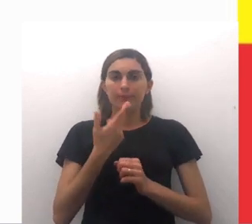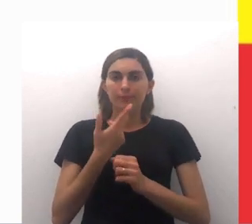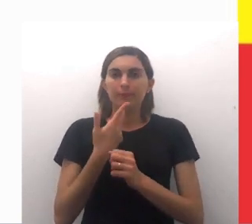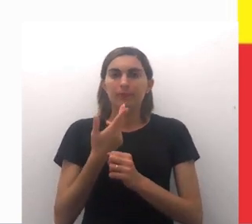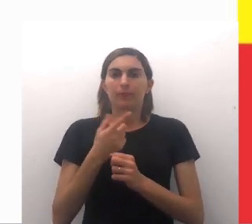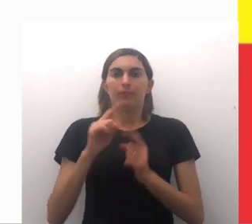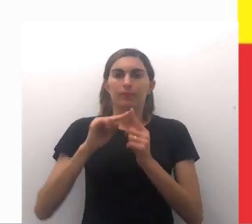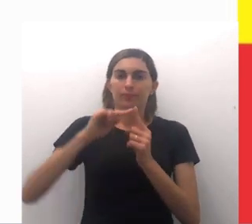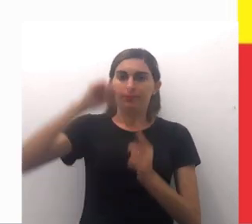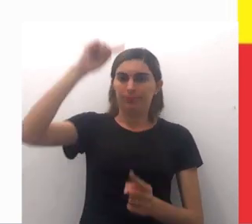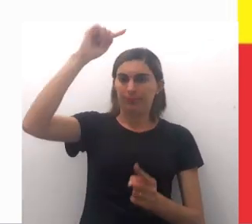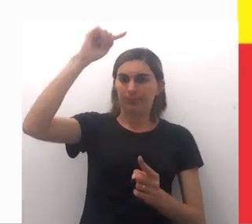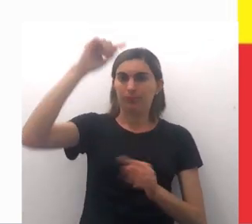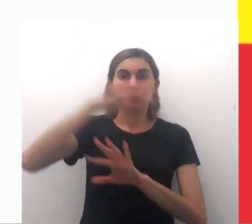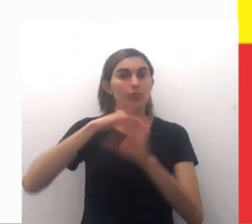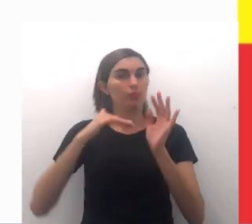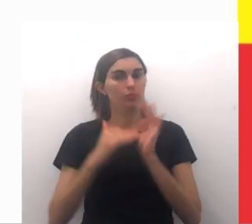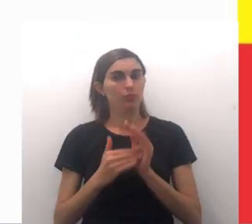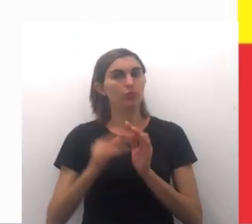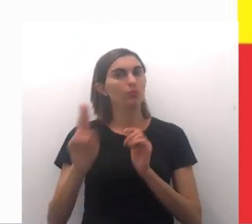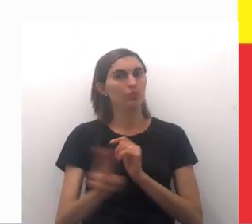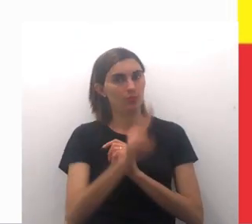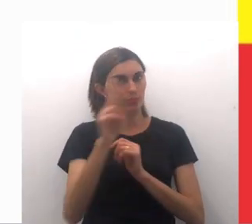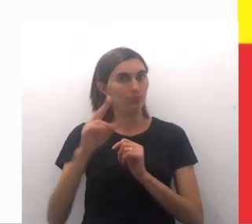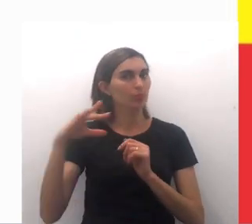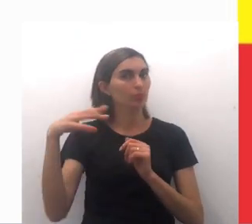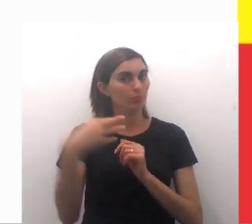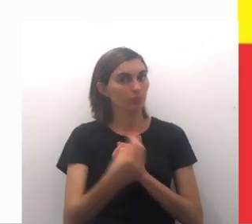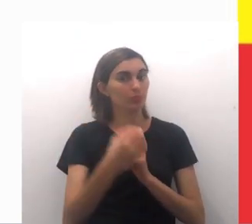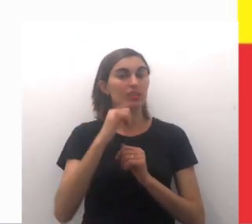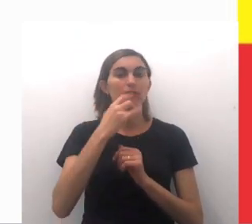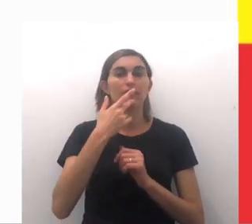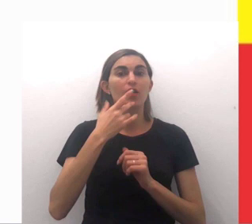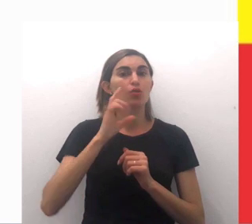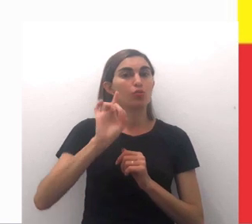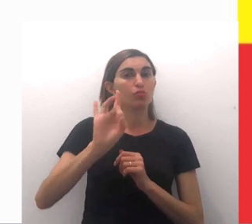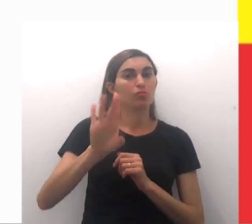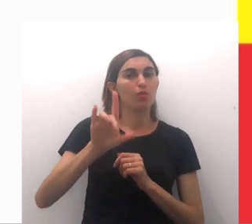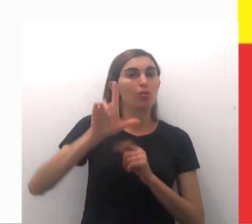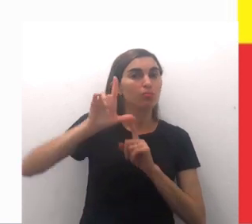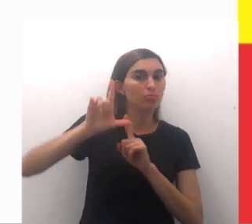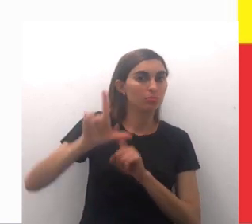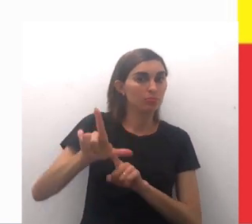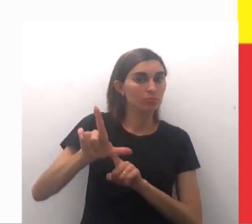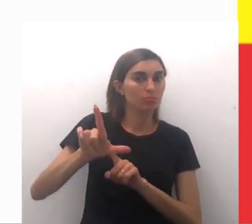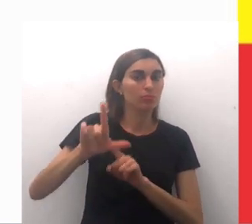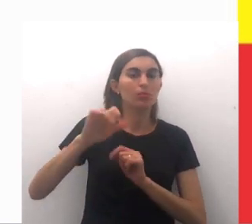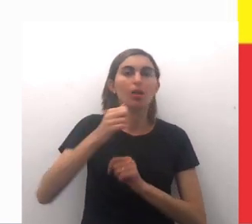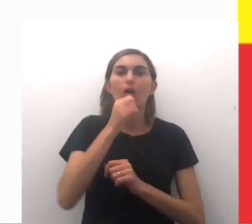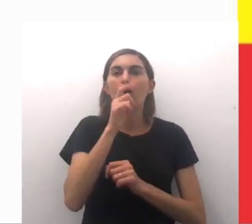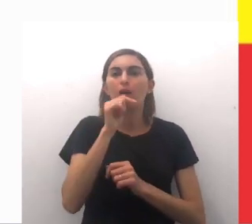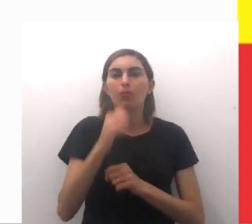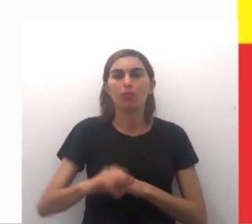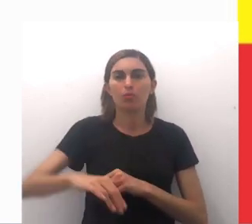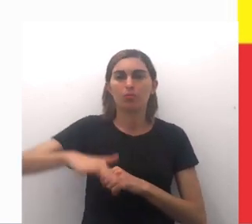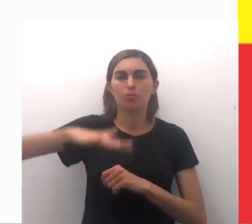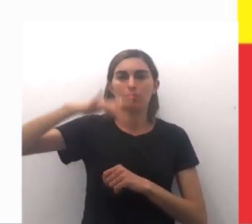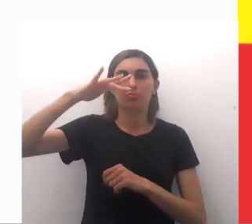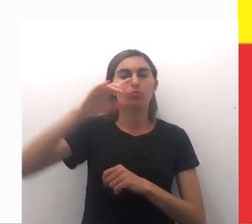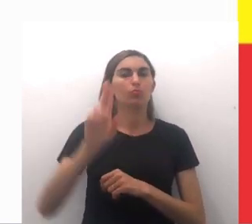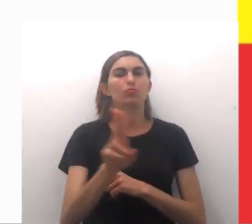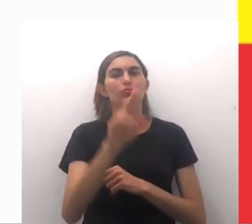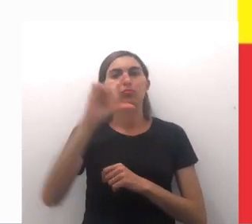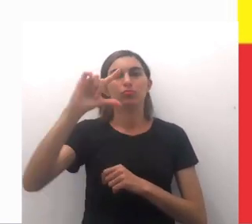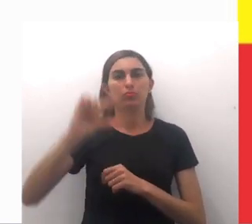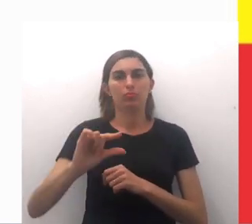fala da altura do recipiente todo, você usa a altura dele todo. Se ele usar a altura do líquido, você